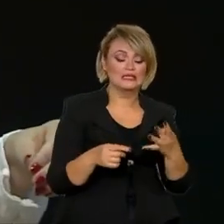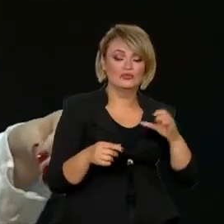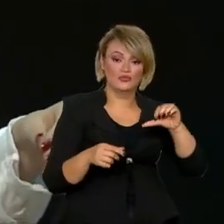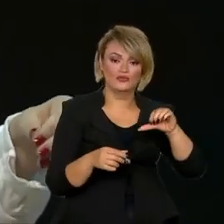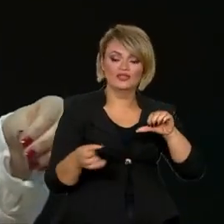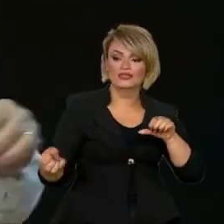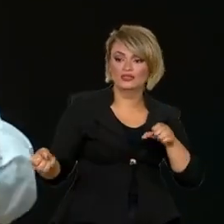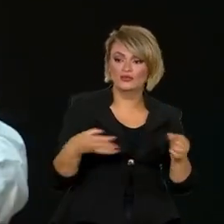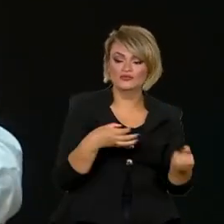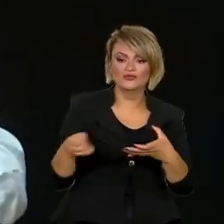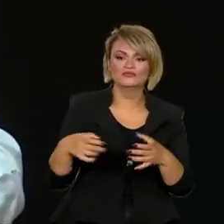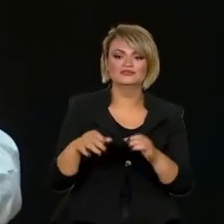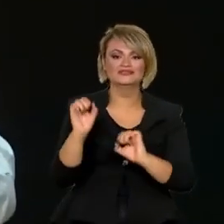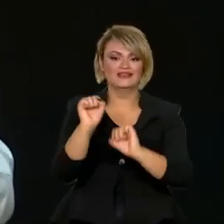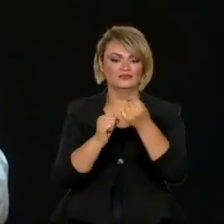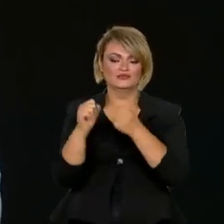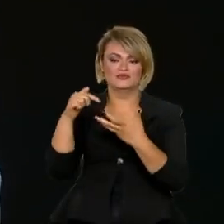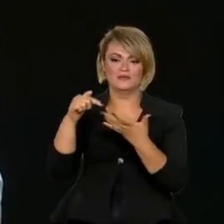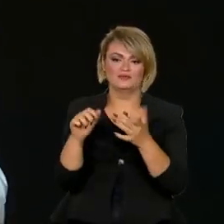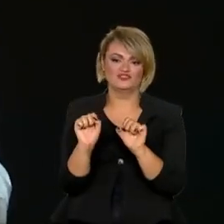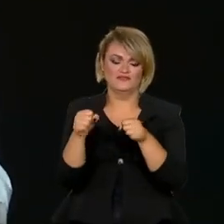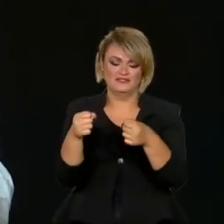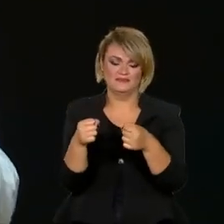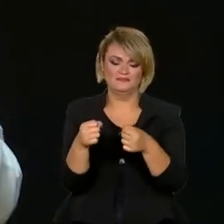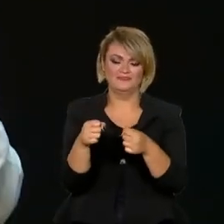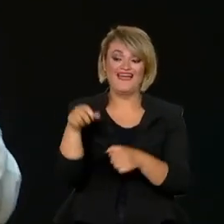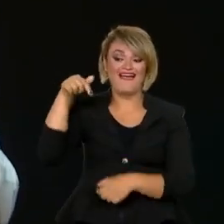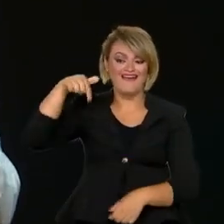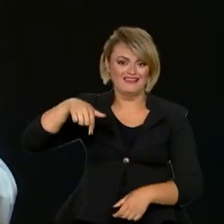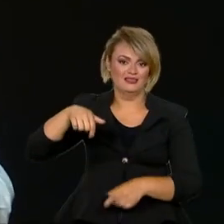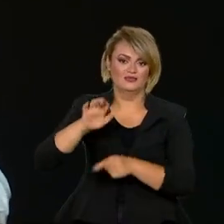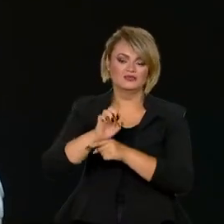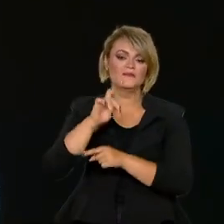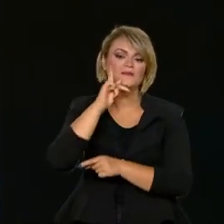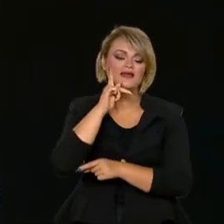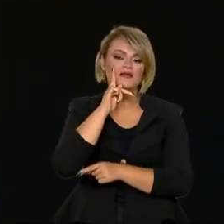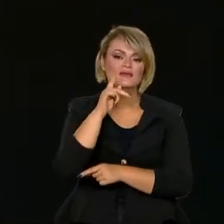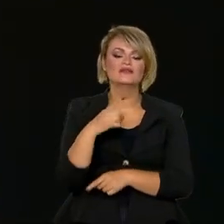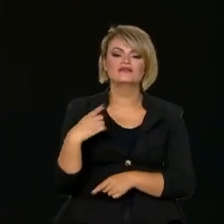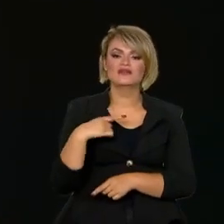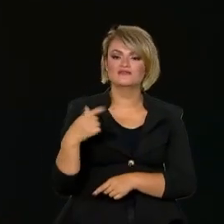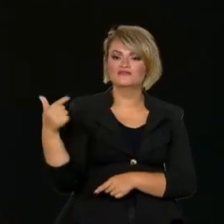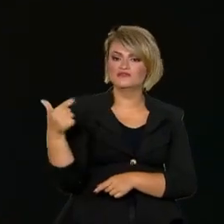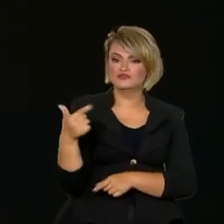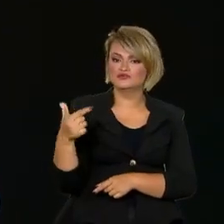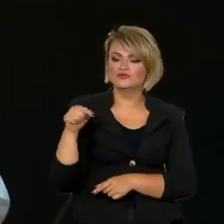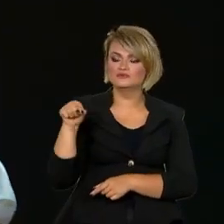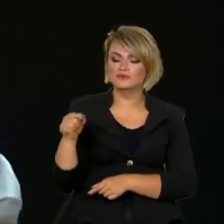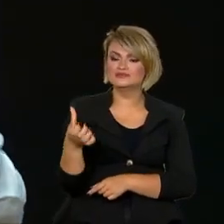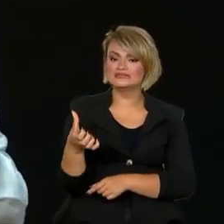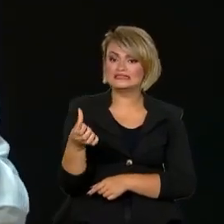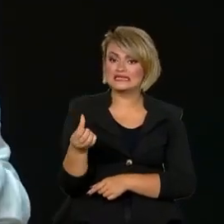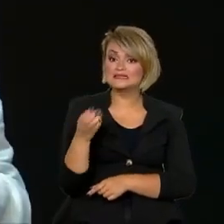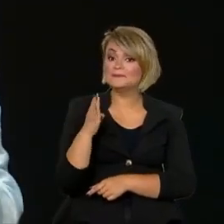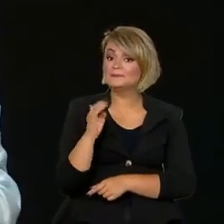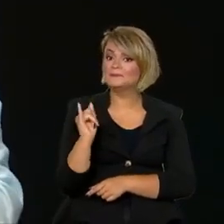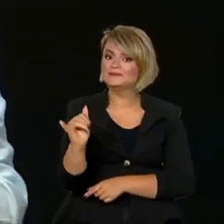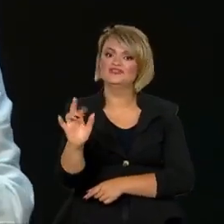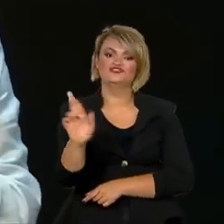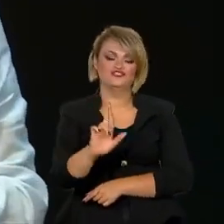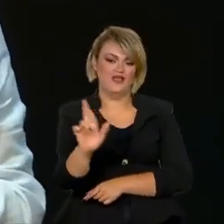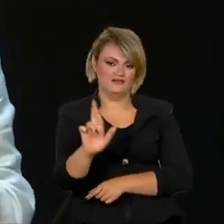para a indústria de defesa. No caso da Paraíba, são 22,5 1,6 bilhões de